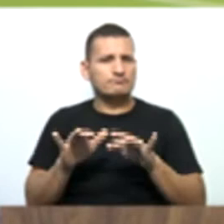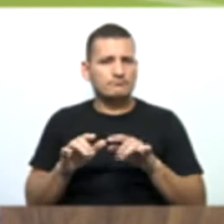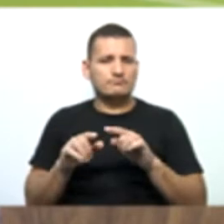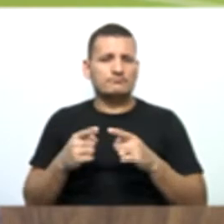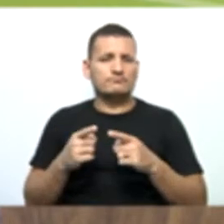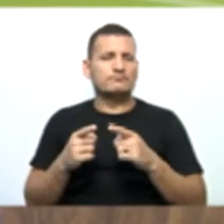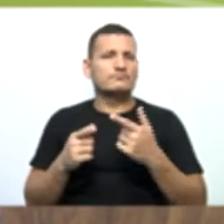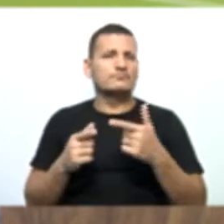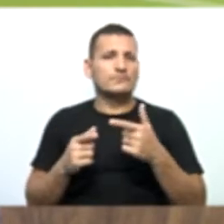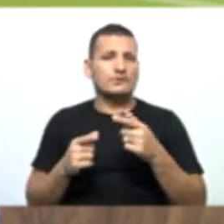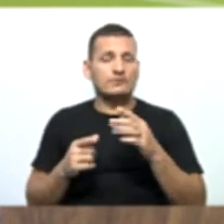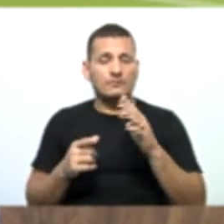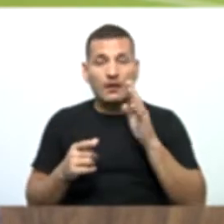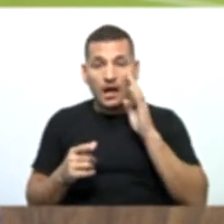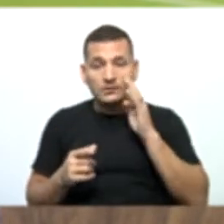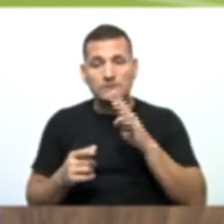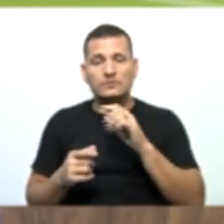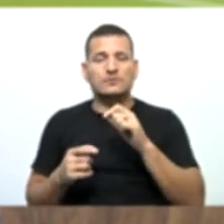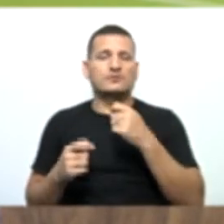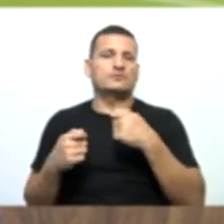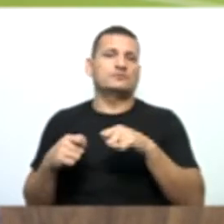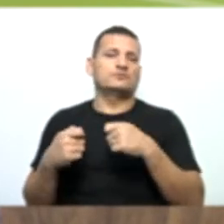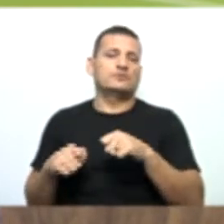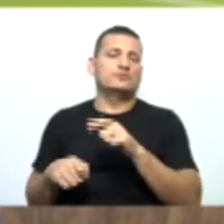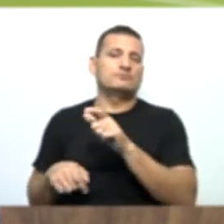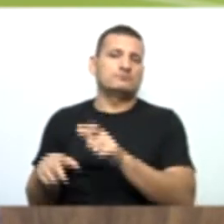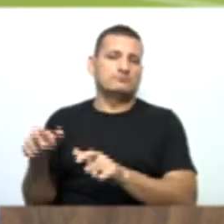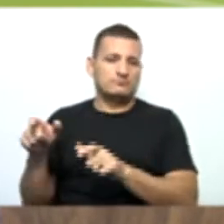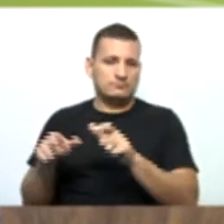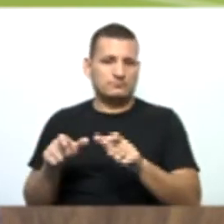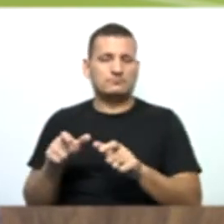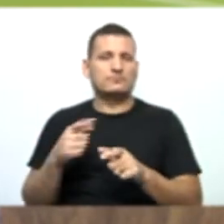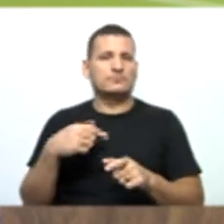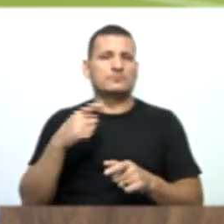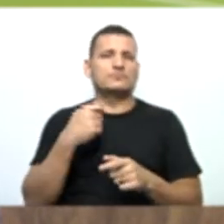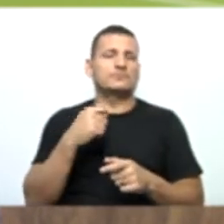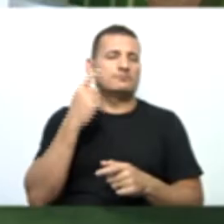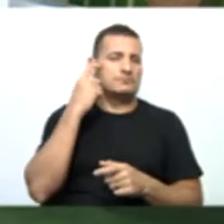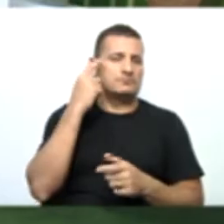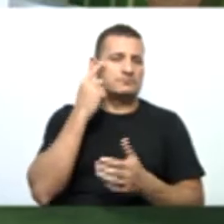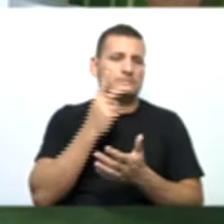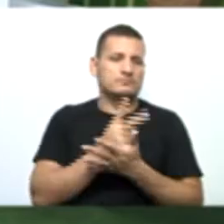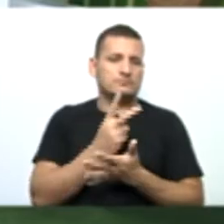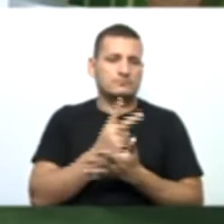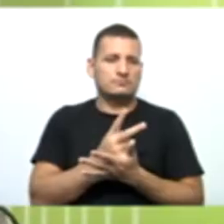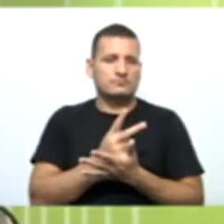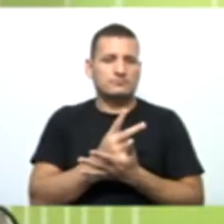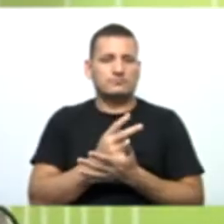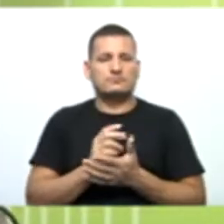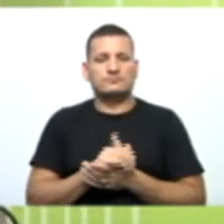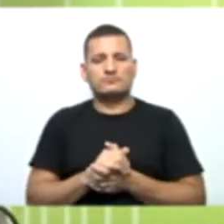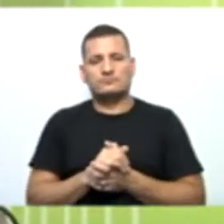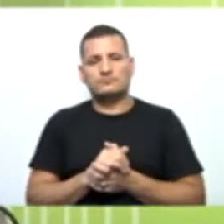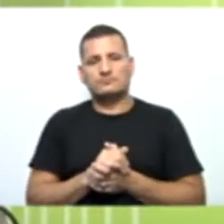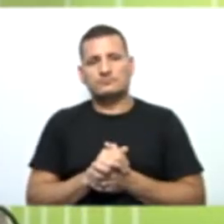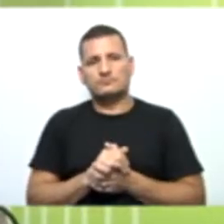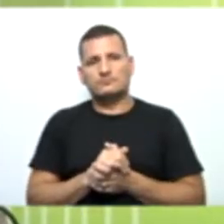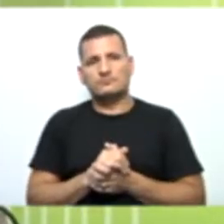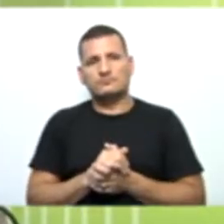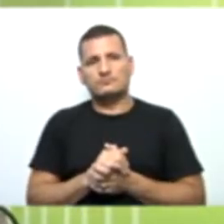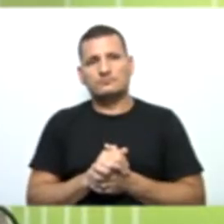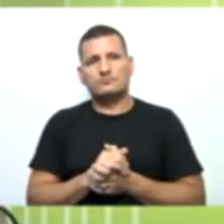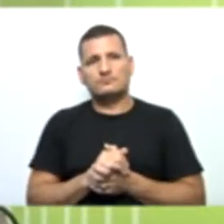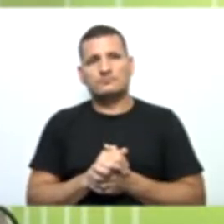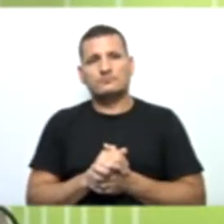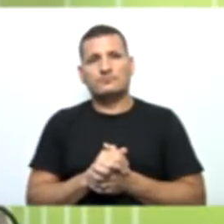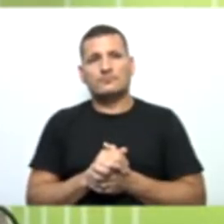verdade, à necessidade. É o que nós temos, na verdade, que está pensando sempre, né, professor? É isso aí. Então, assim, o